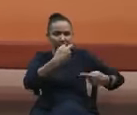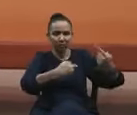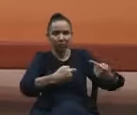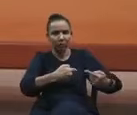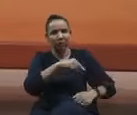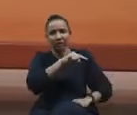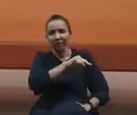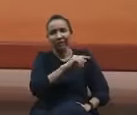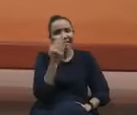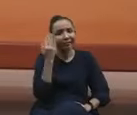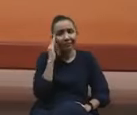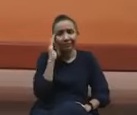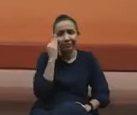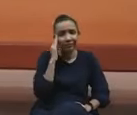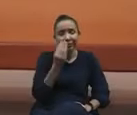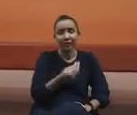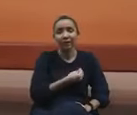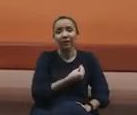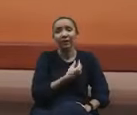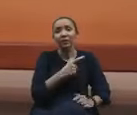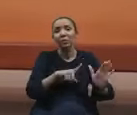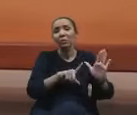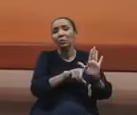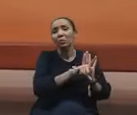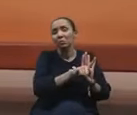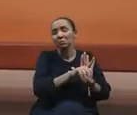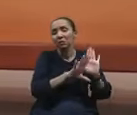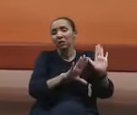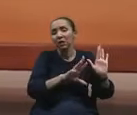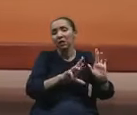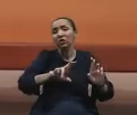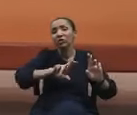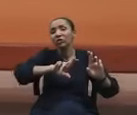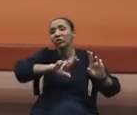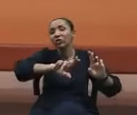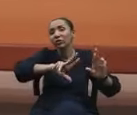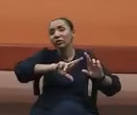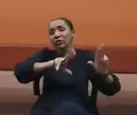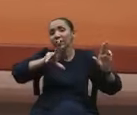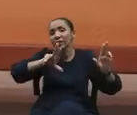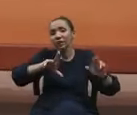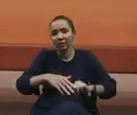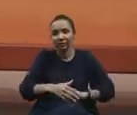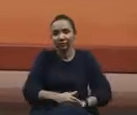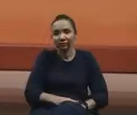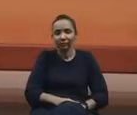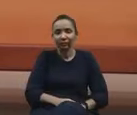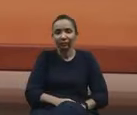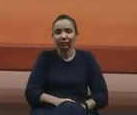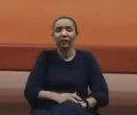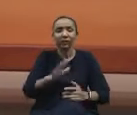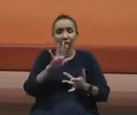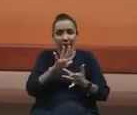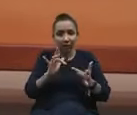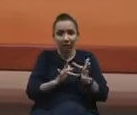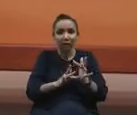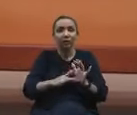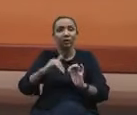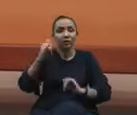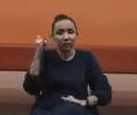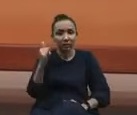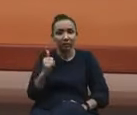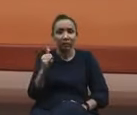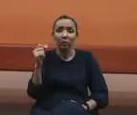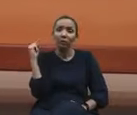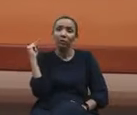lei que não é a nossa lei e Jesus disse quem é Car é carne pastor ael